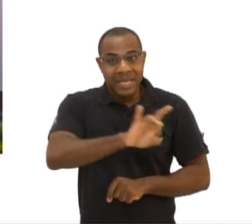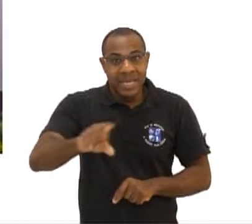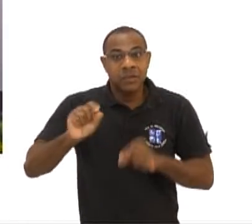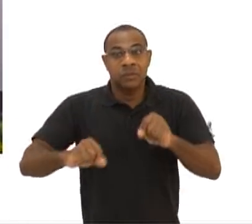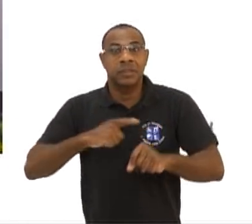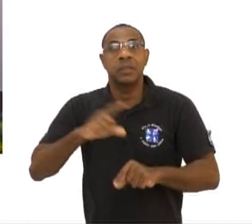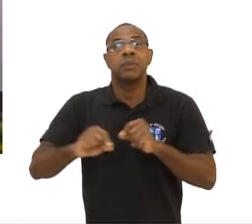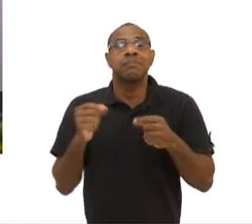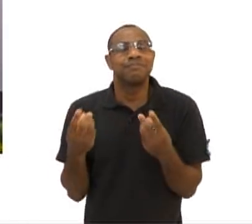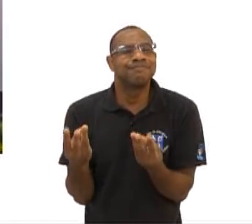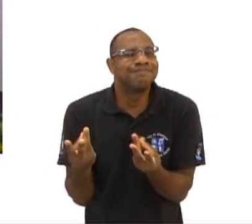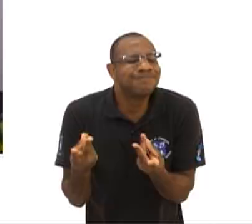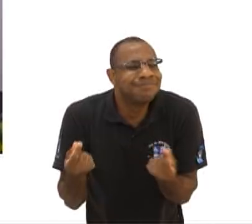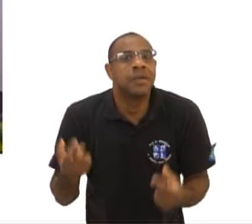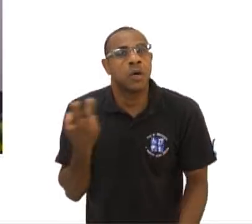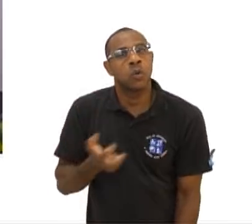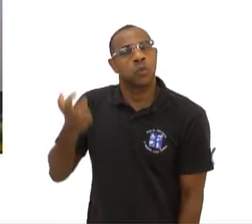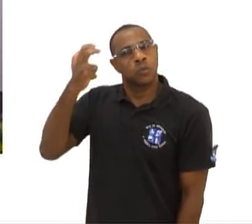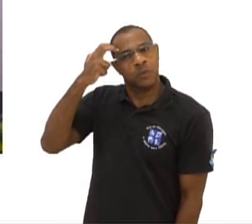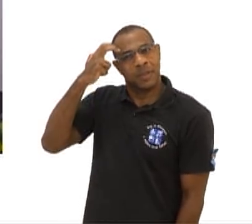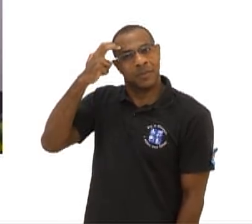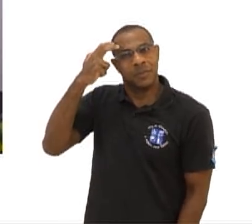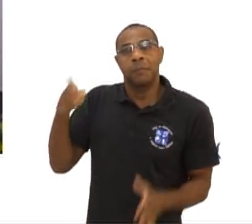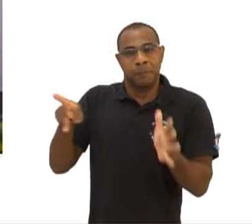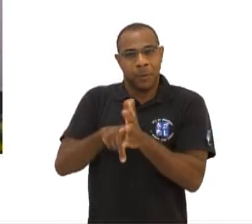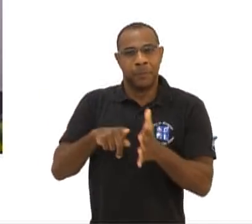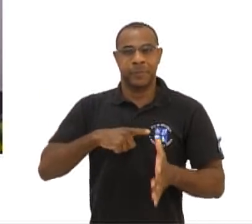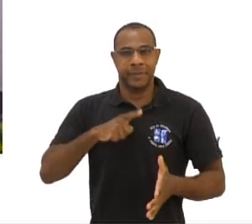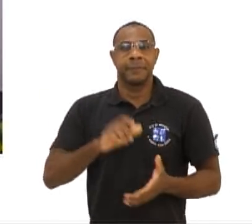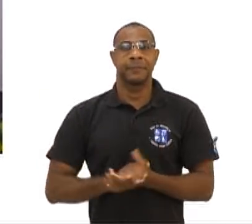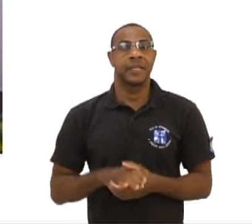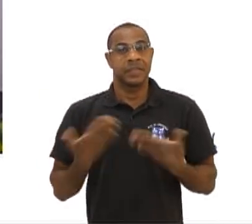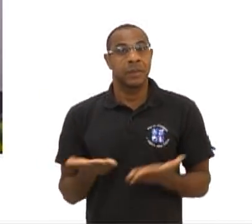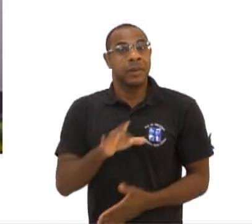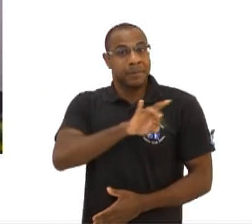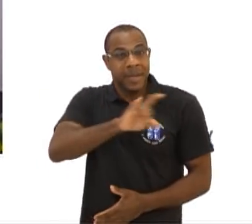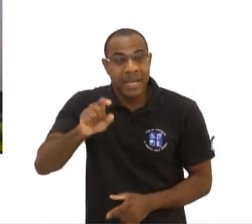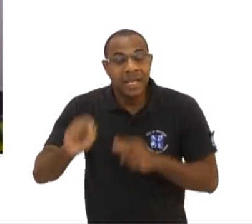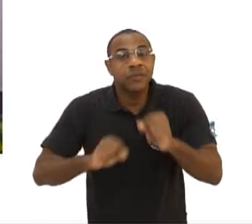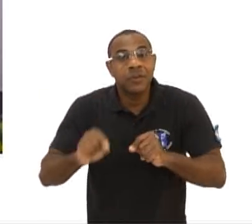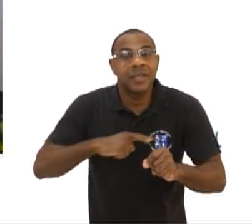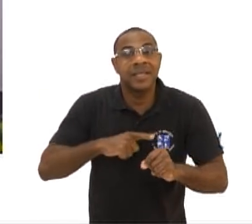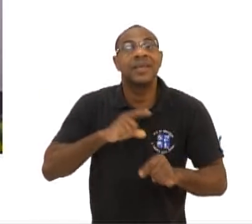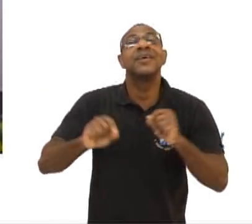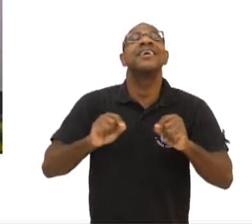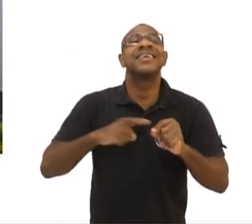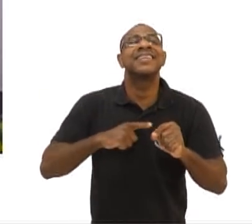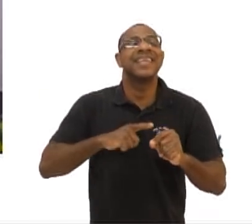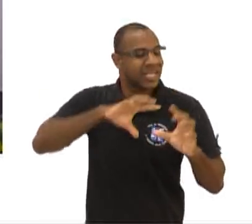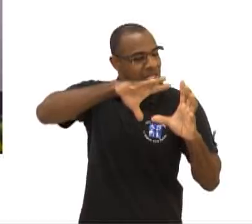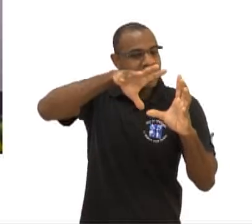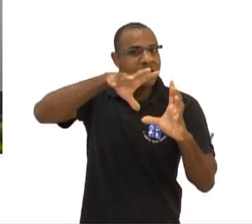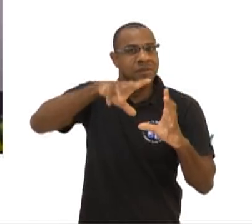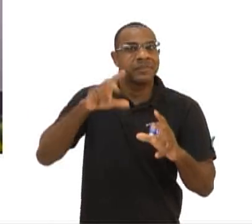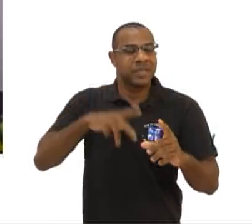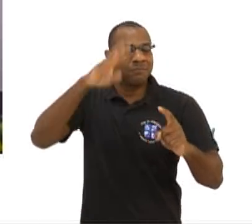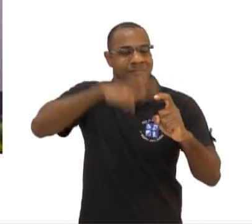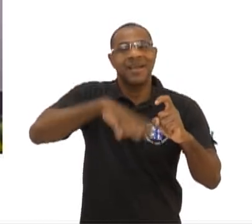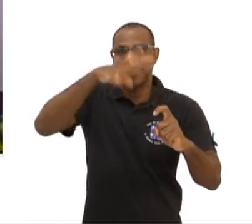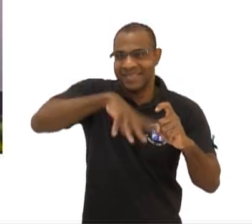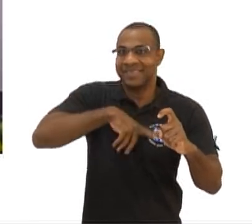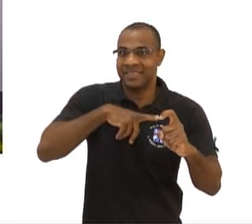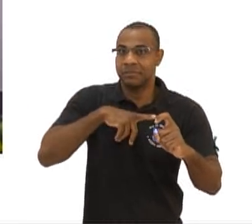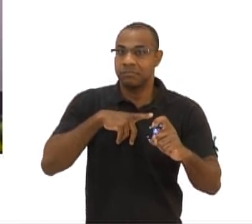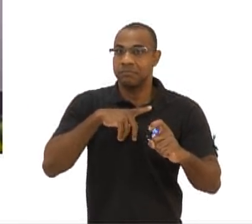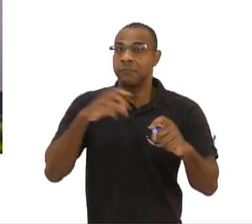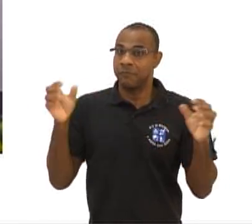uma riqueza cultural bem específica. Para cada povo existe toda uma mitologia muito bem